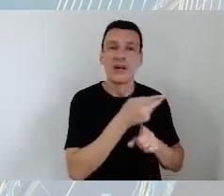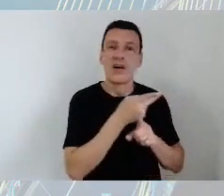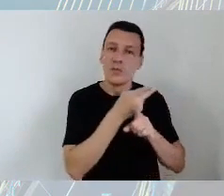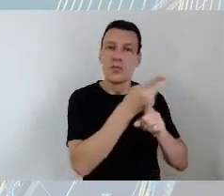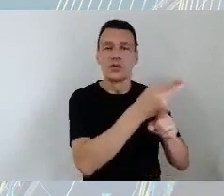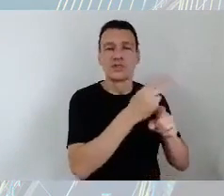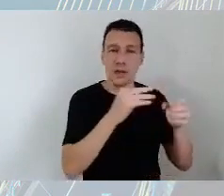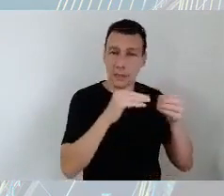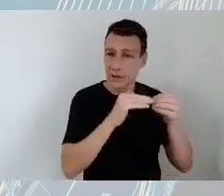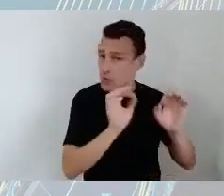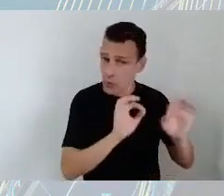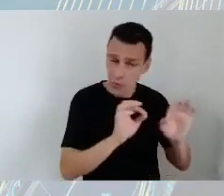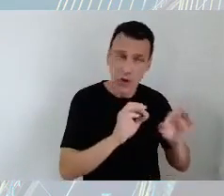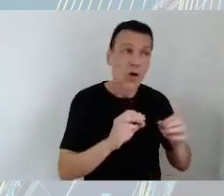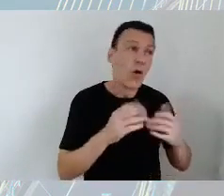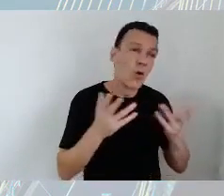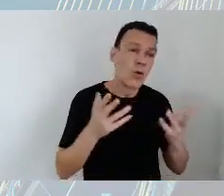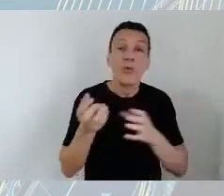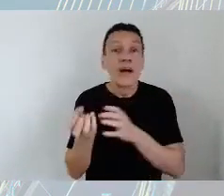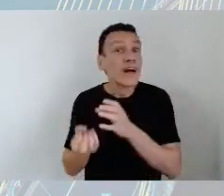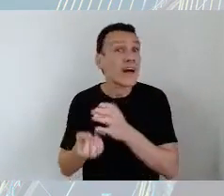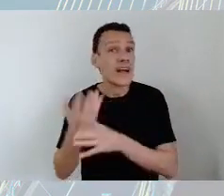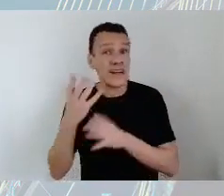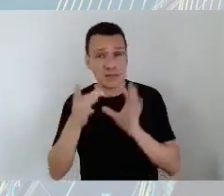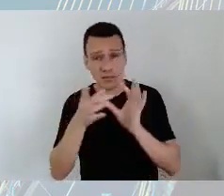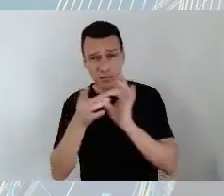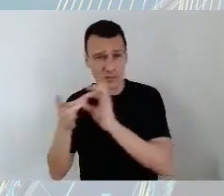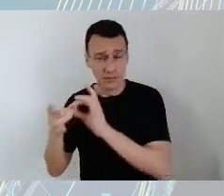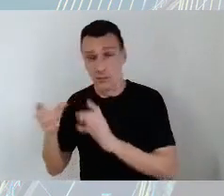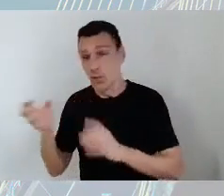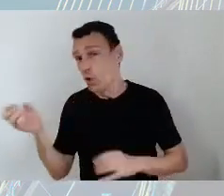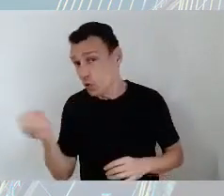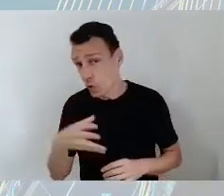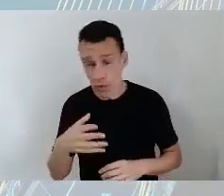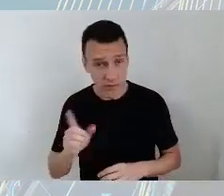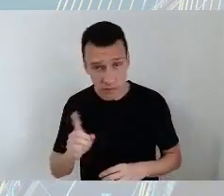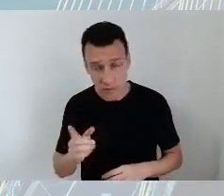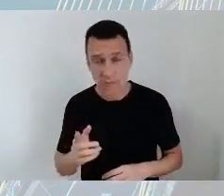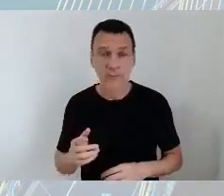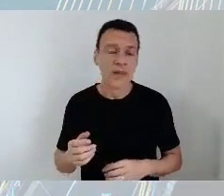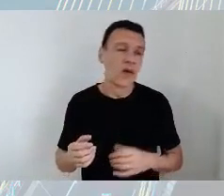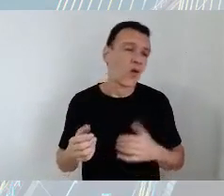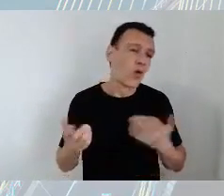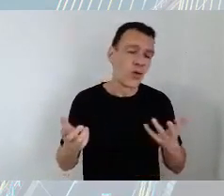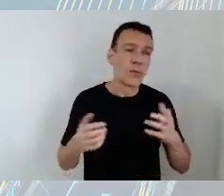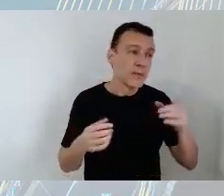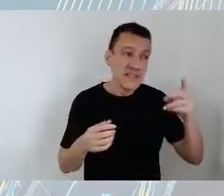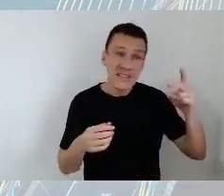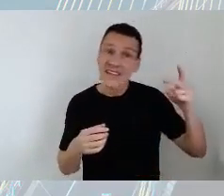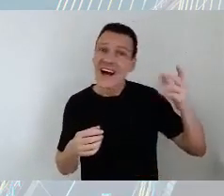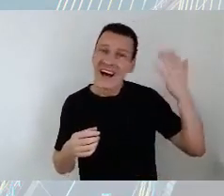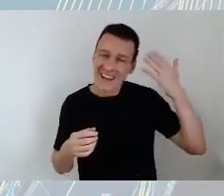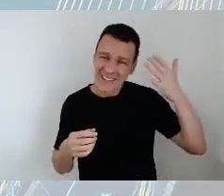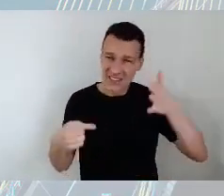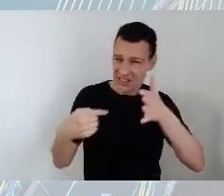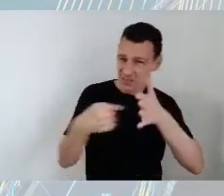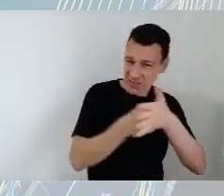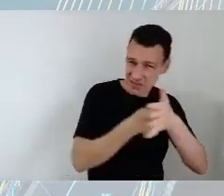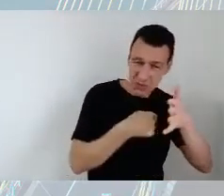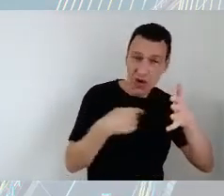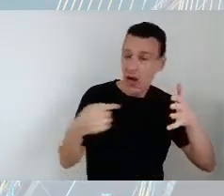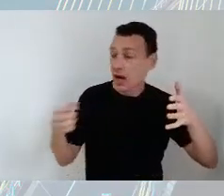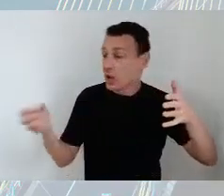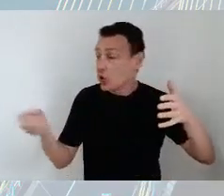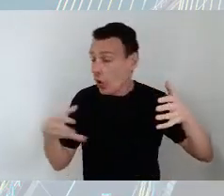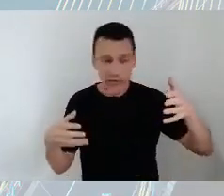novo, e depois com esse acumula a mensagem do usuário, e com isso você agrega e faz a chamada do ChatGPT, você não vai